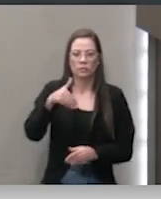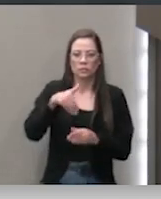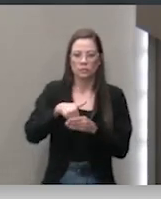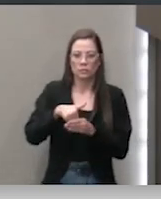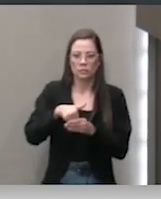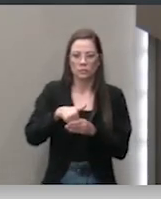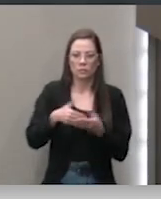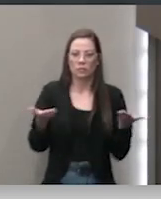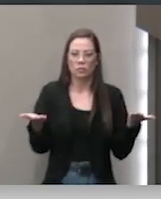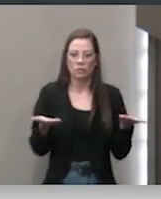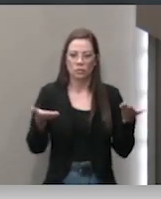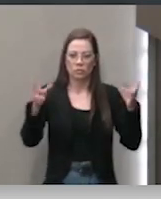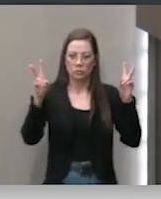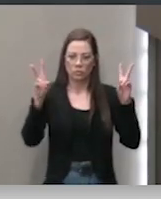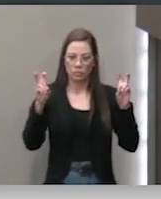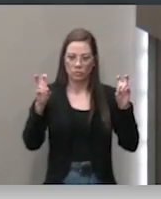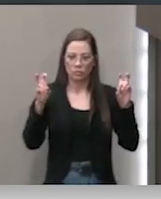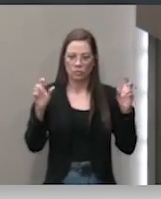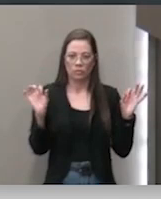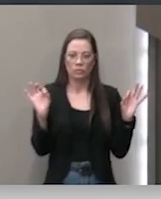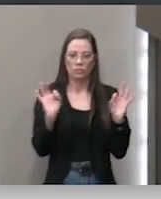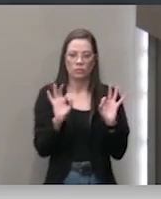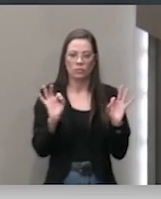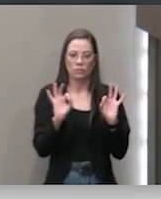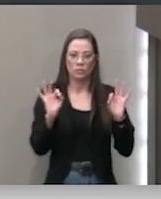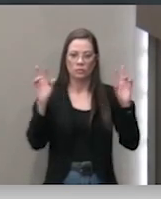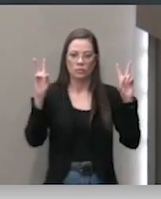Votação do expediente. Sem matéria.